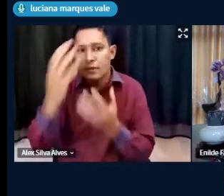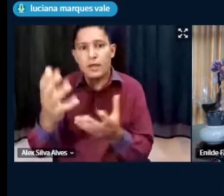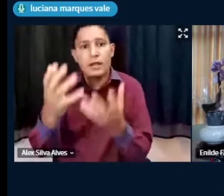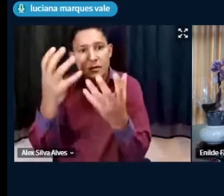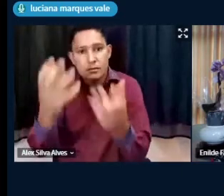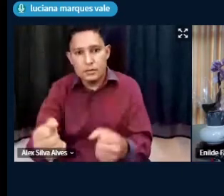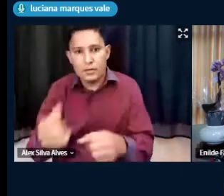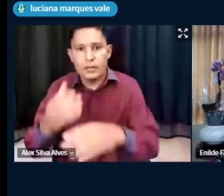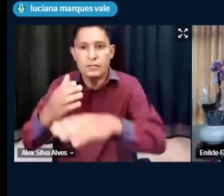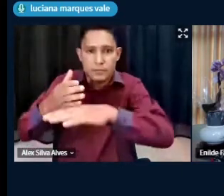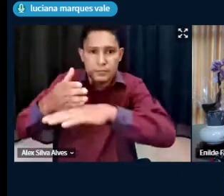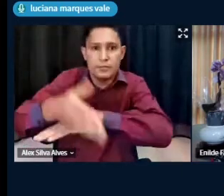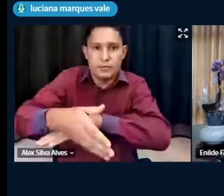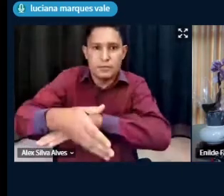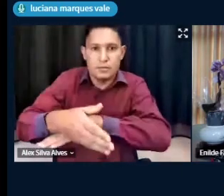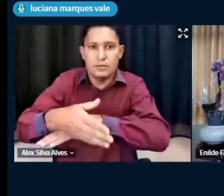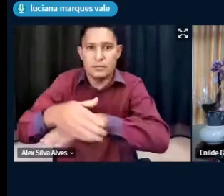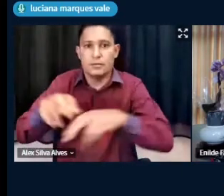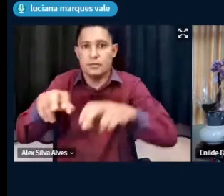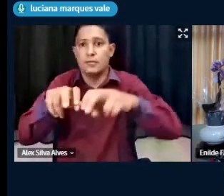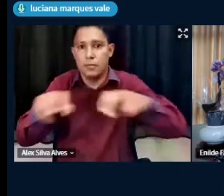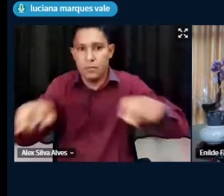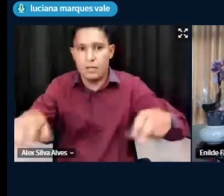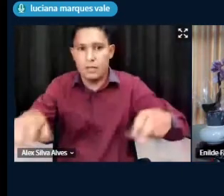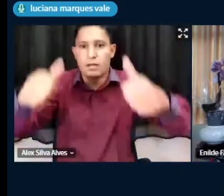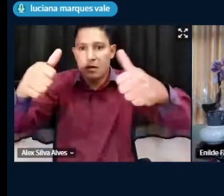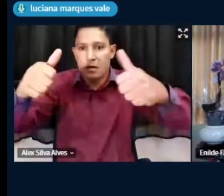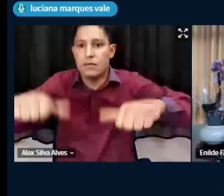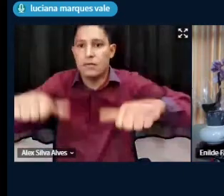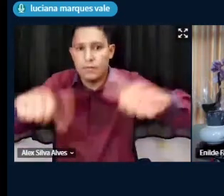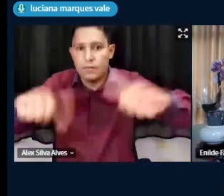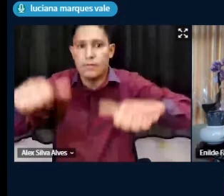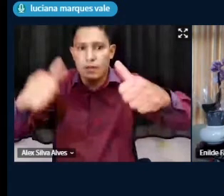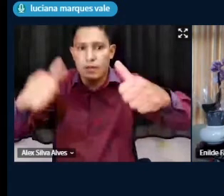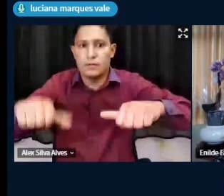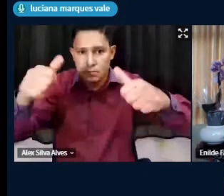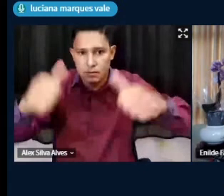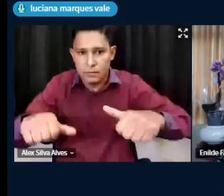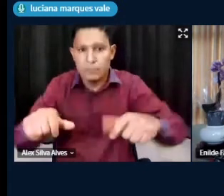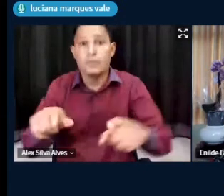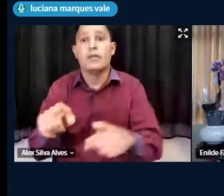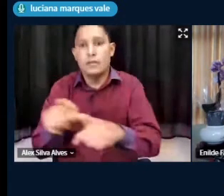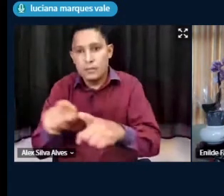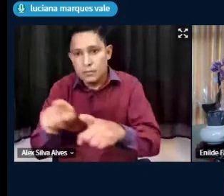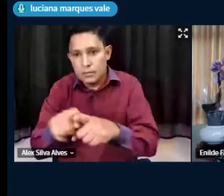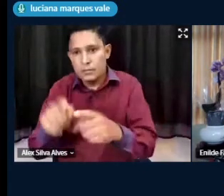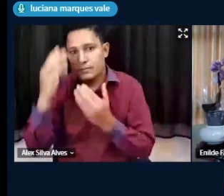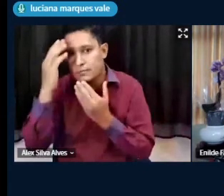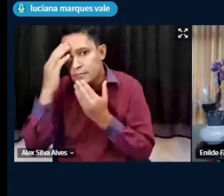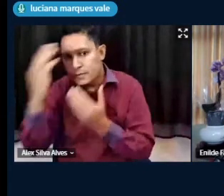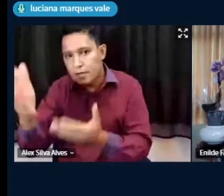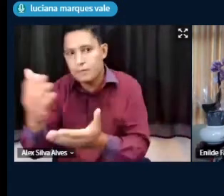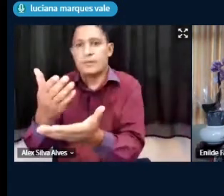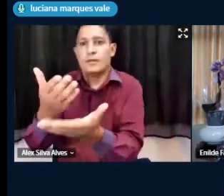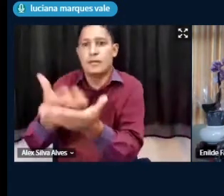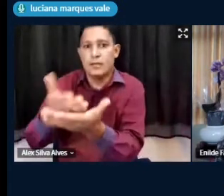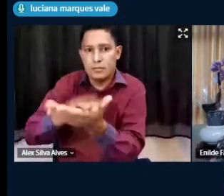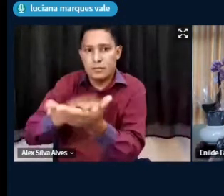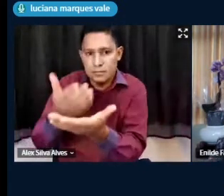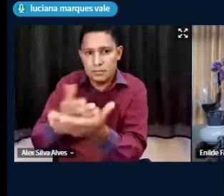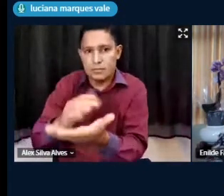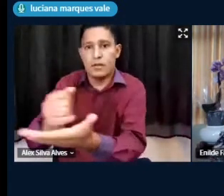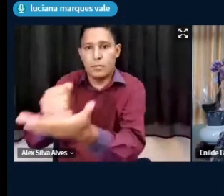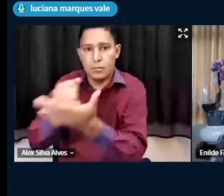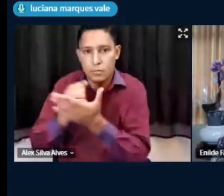professora Sabrina, professor Glaucio, professora Cristiane, por estarem aqui compondo a banca de avaliação hoje.